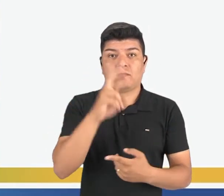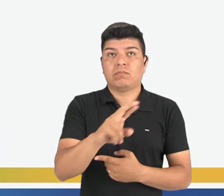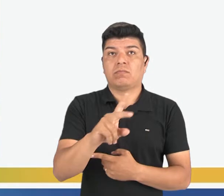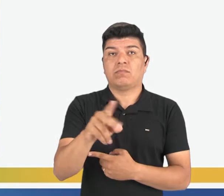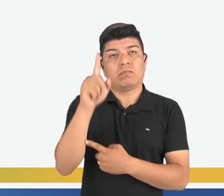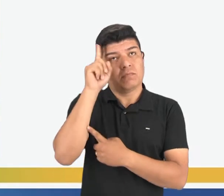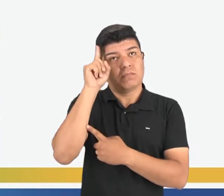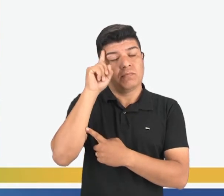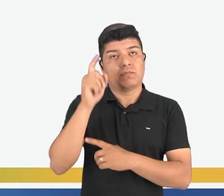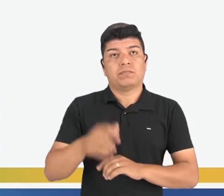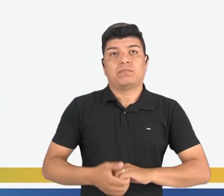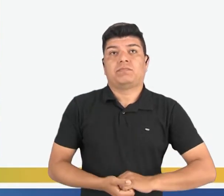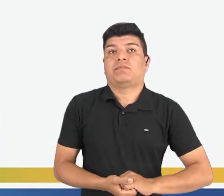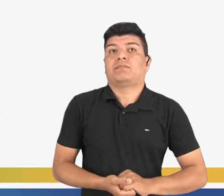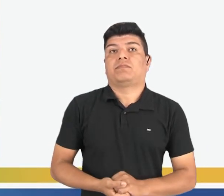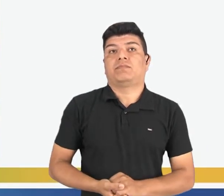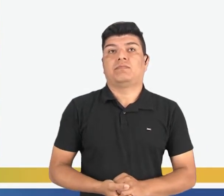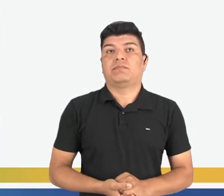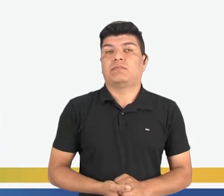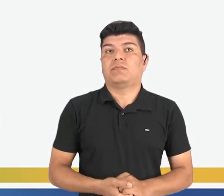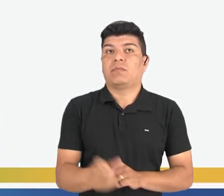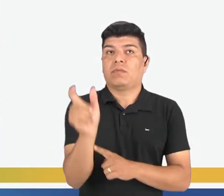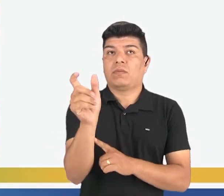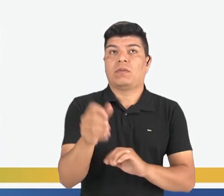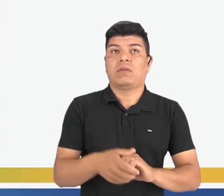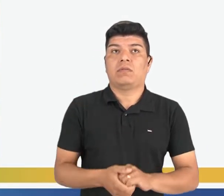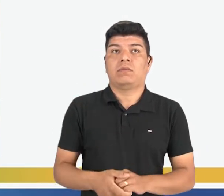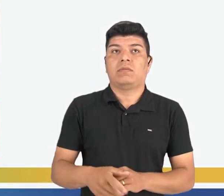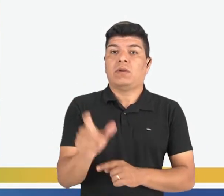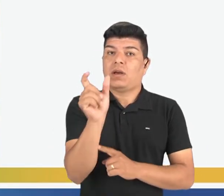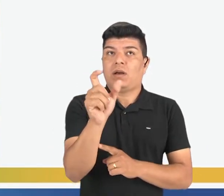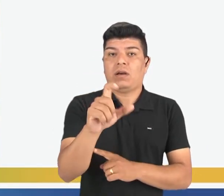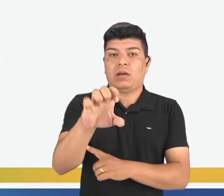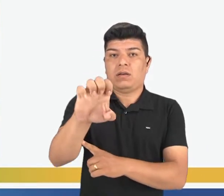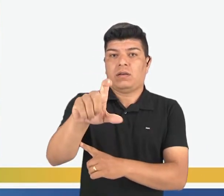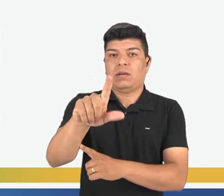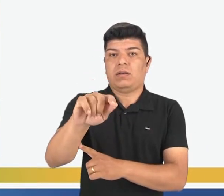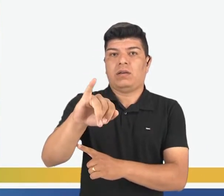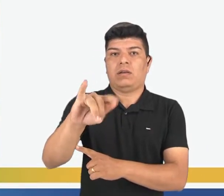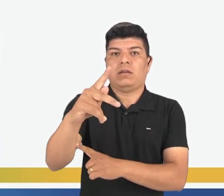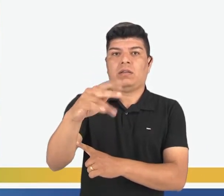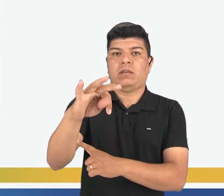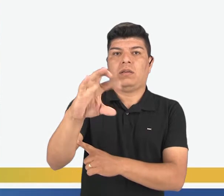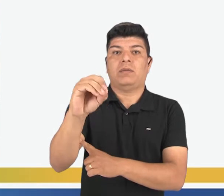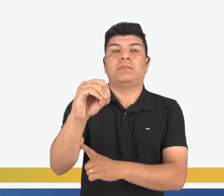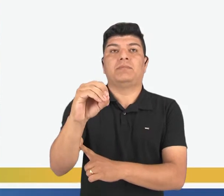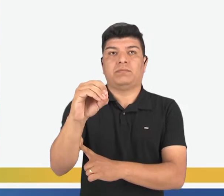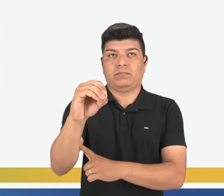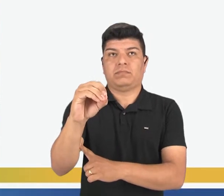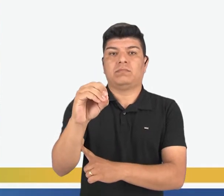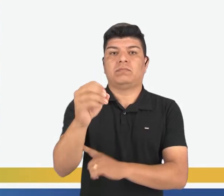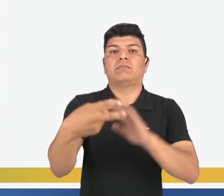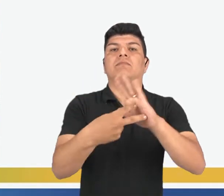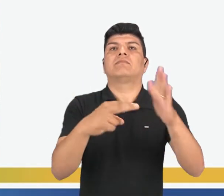dia. Vamos lá para o destaque aí, elíptico, que é a primeira palavra. O que quer dizer elípticos?